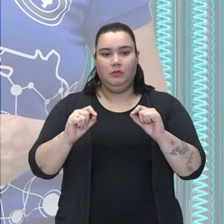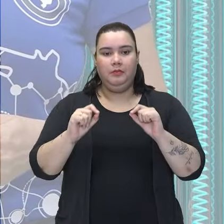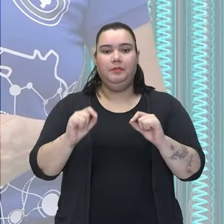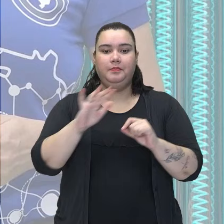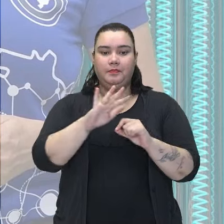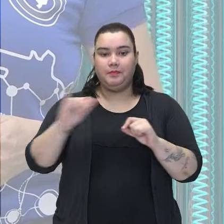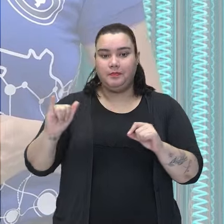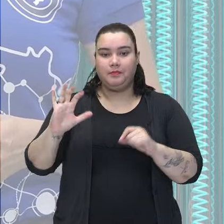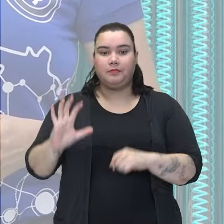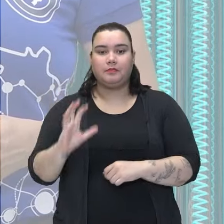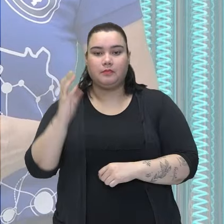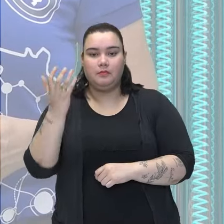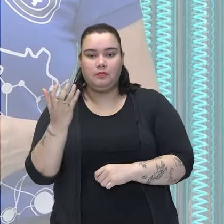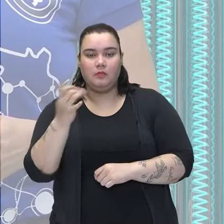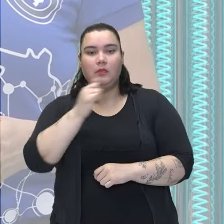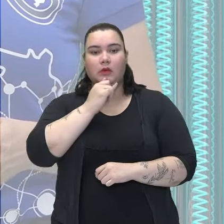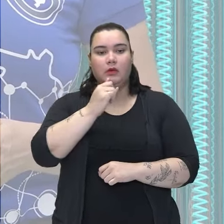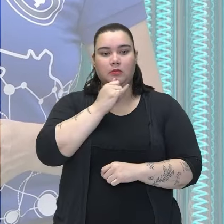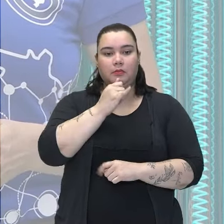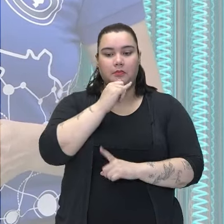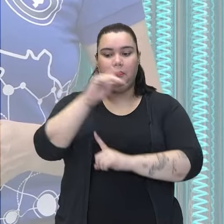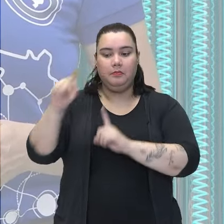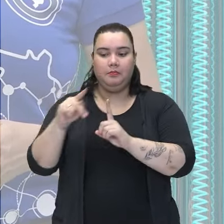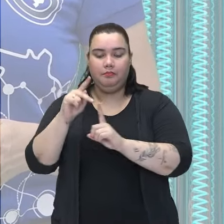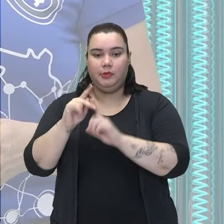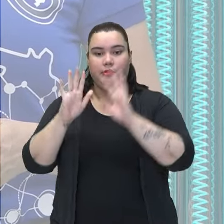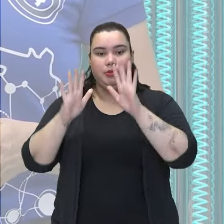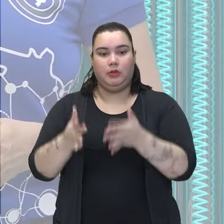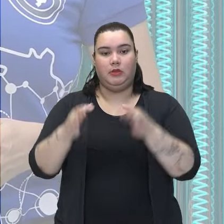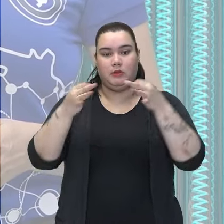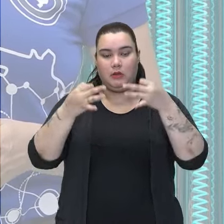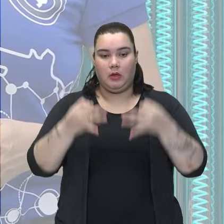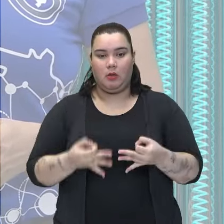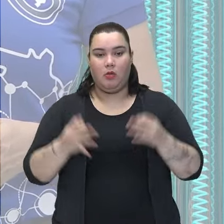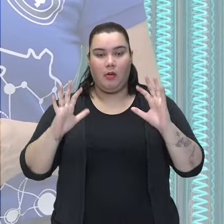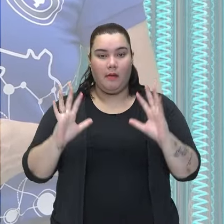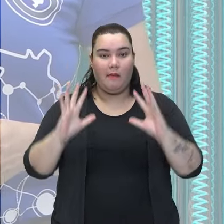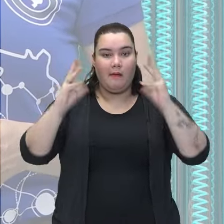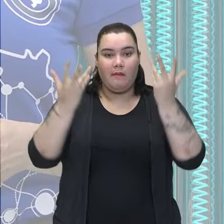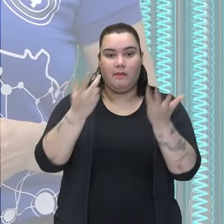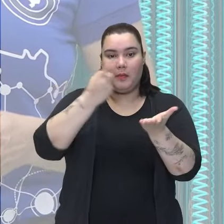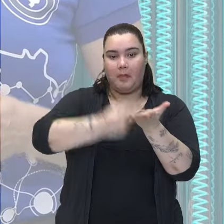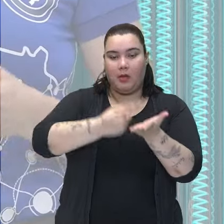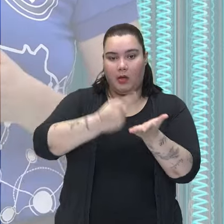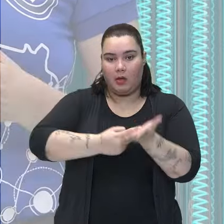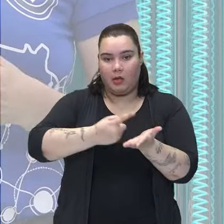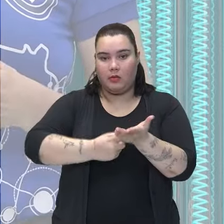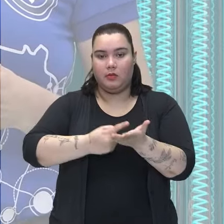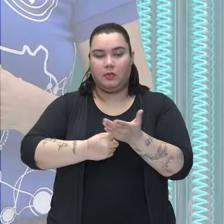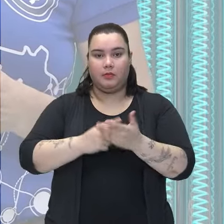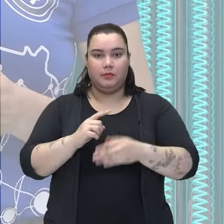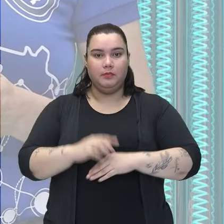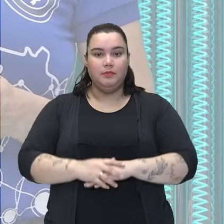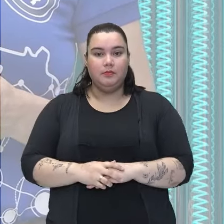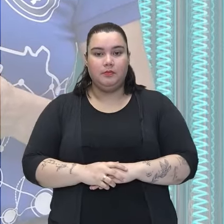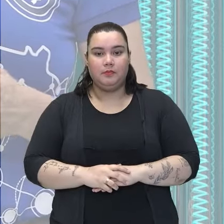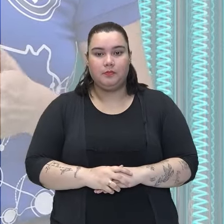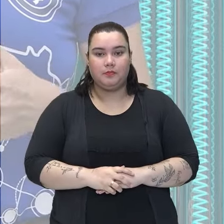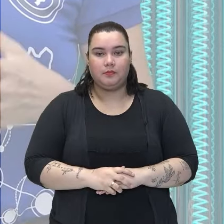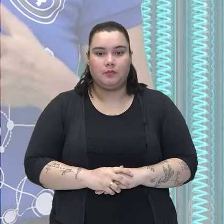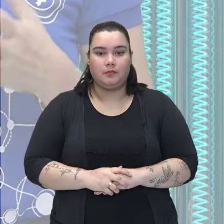irão acontecer. Como, por exemplo, planos definidos, eventos marcados e